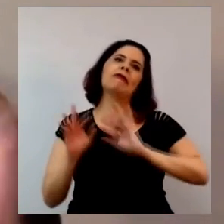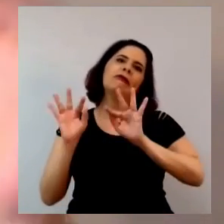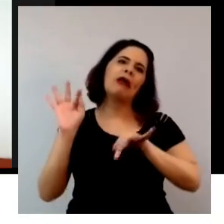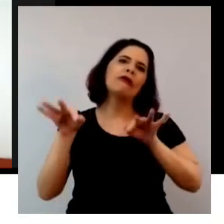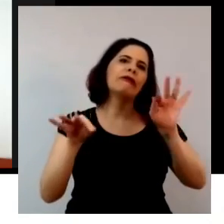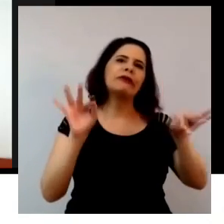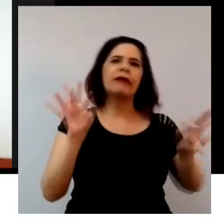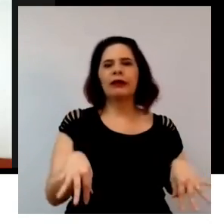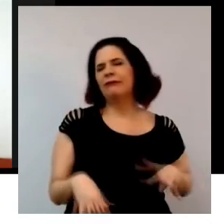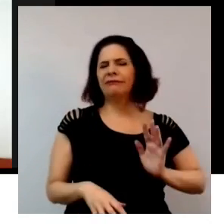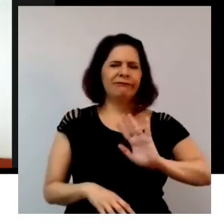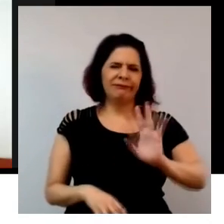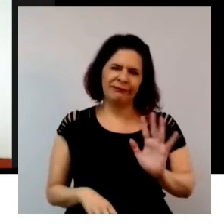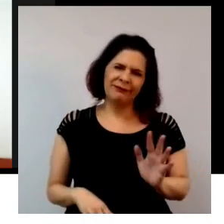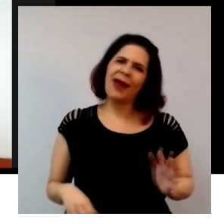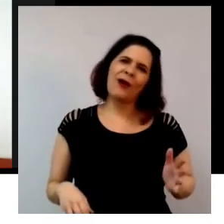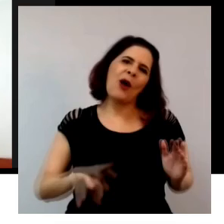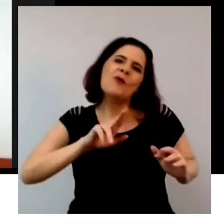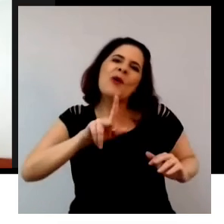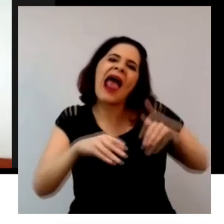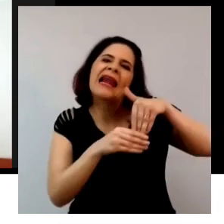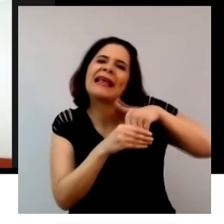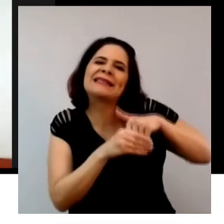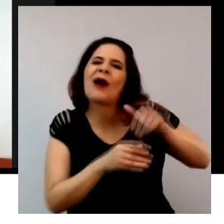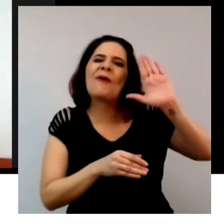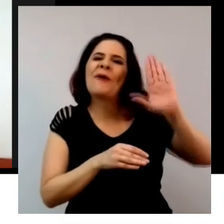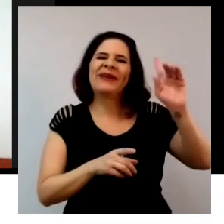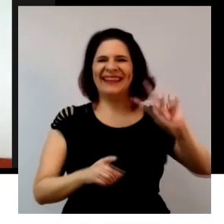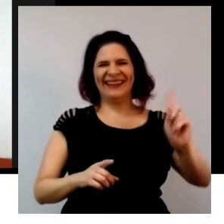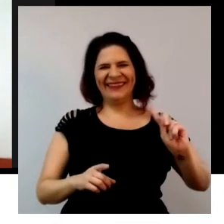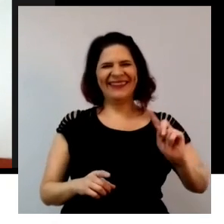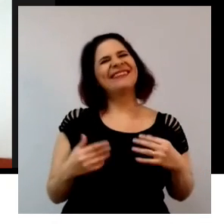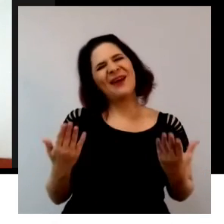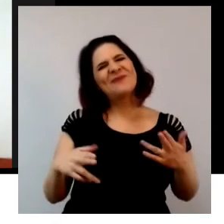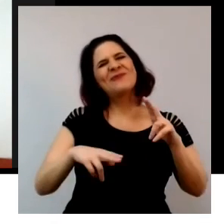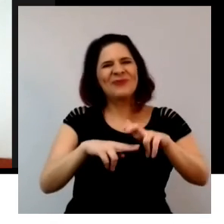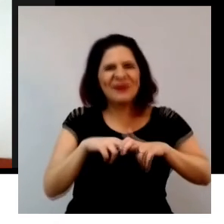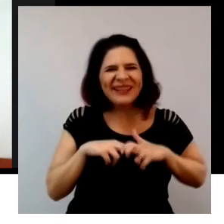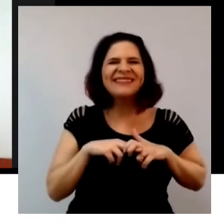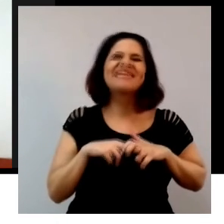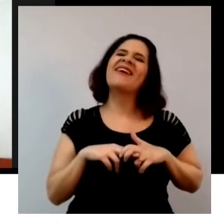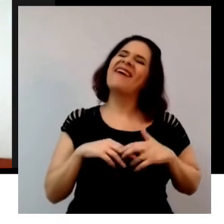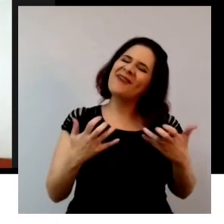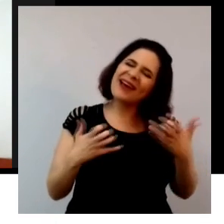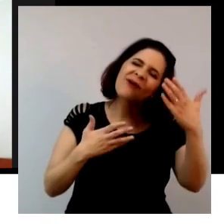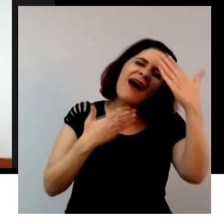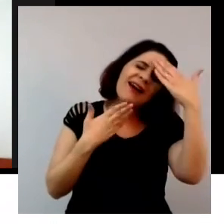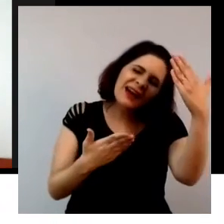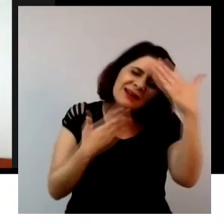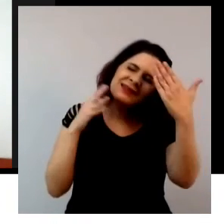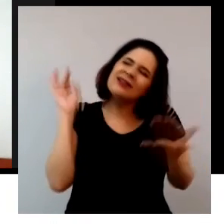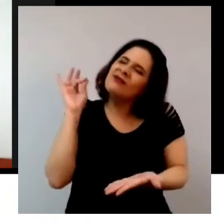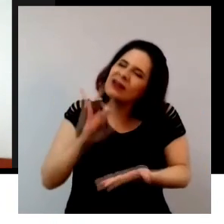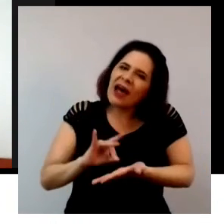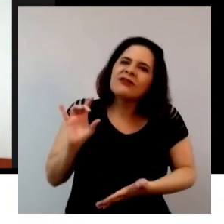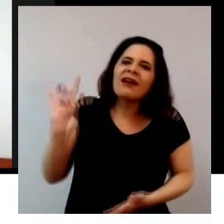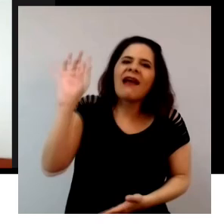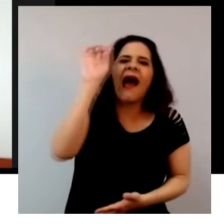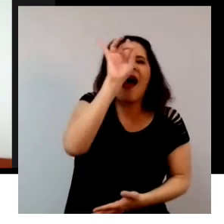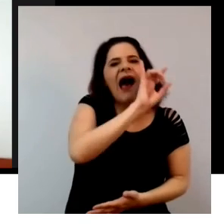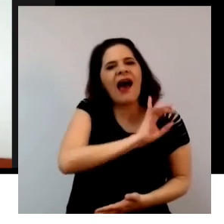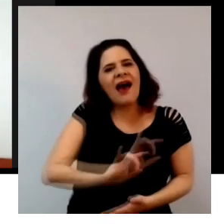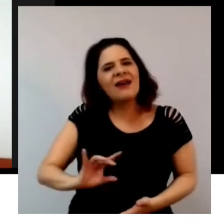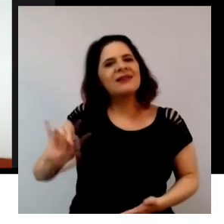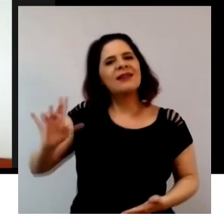Então, eu queria agradecer de verdade a presença de todos vocês, assim, e pedir desculpas